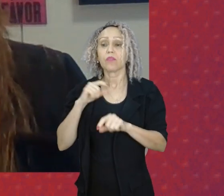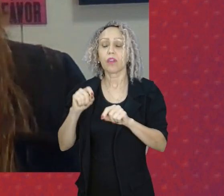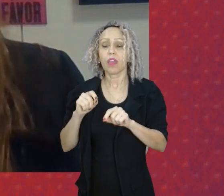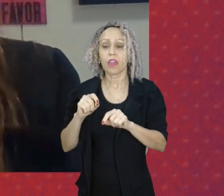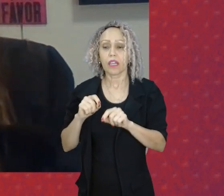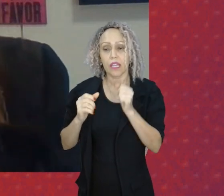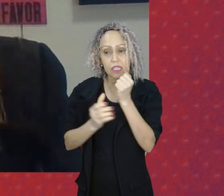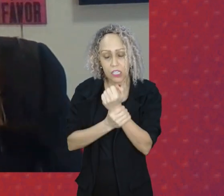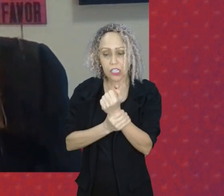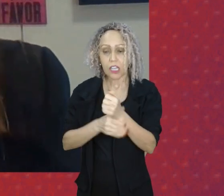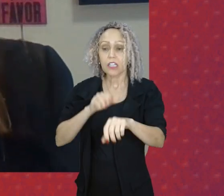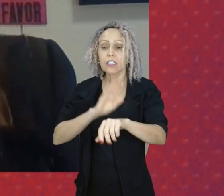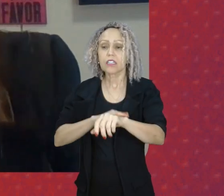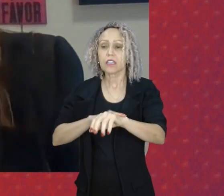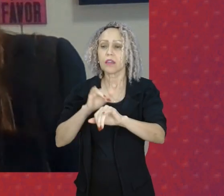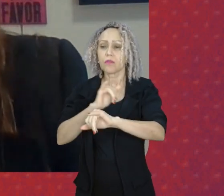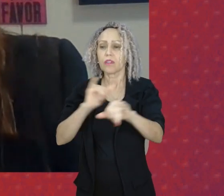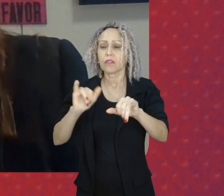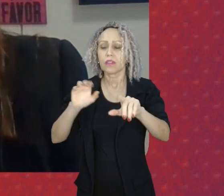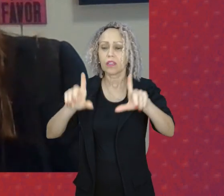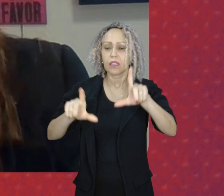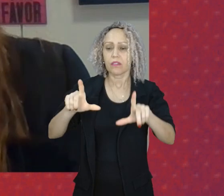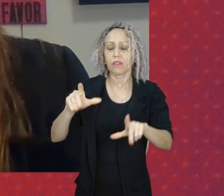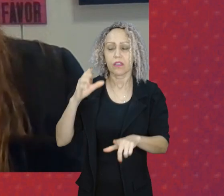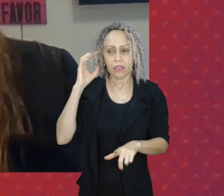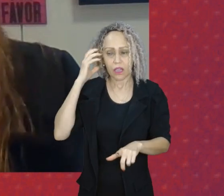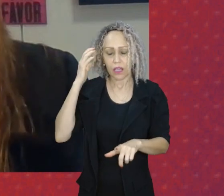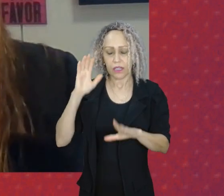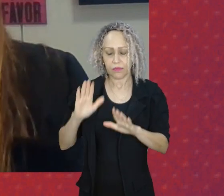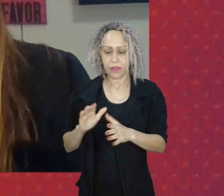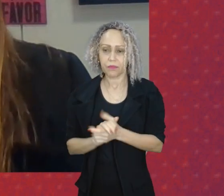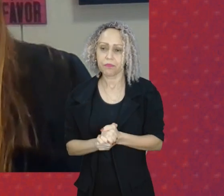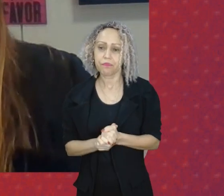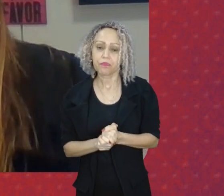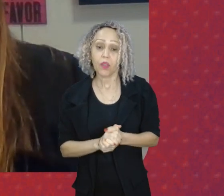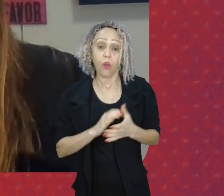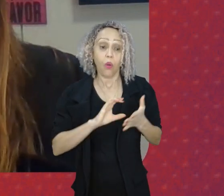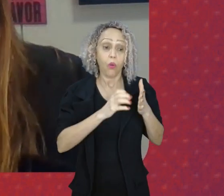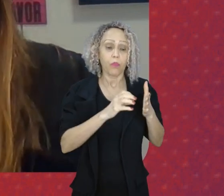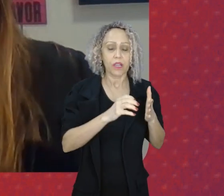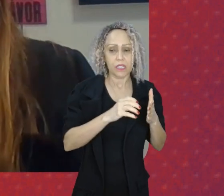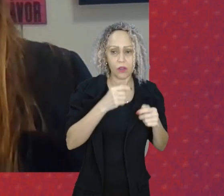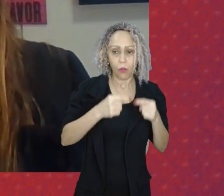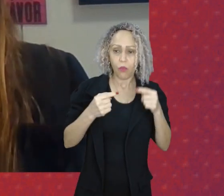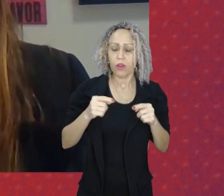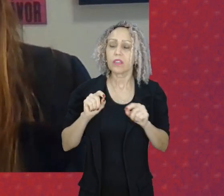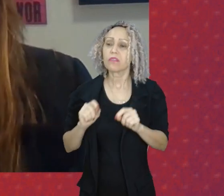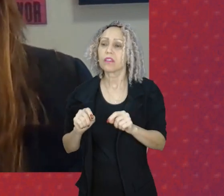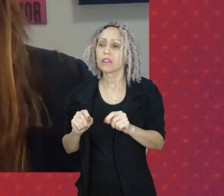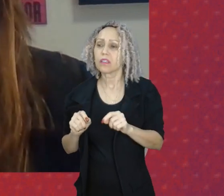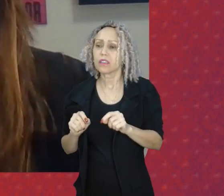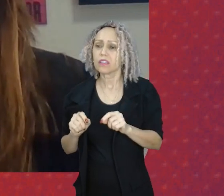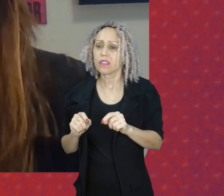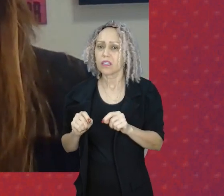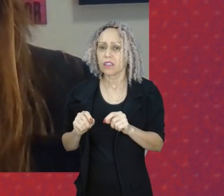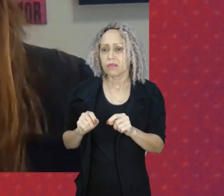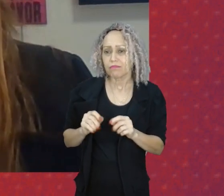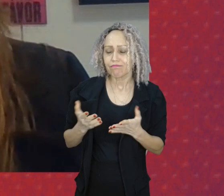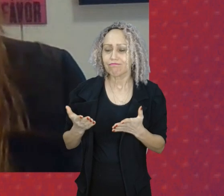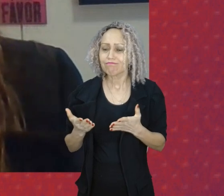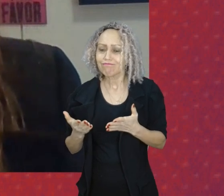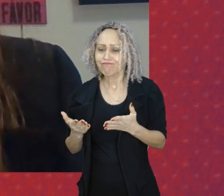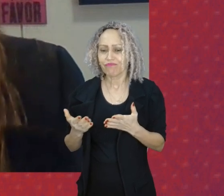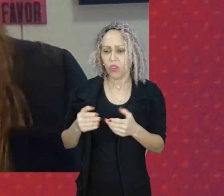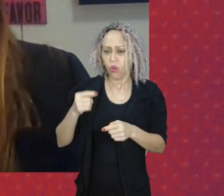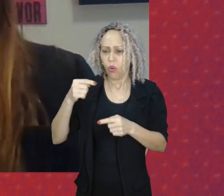infelizmente, criaram vários óbices para as campanhas femininas e para as campanhas de pessoas negras, e que com o tempo, né, com essas